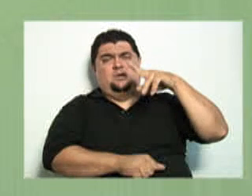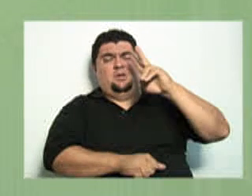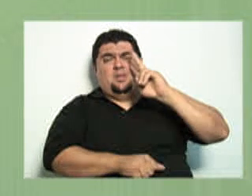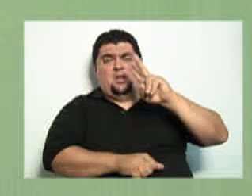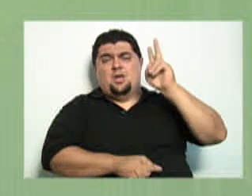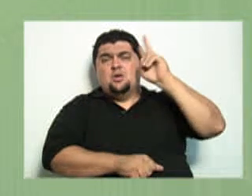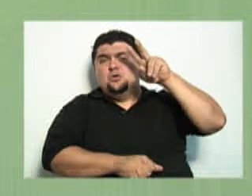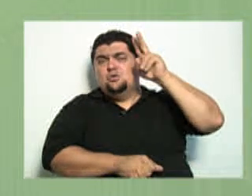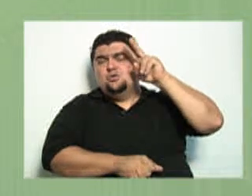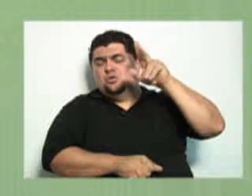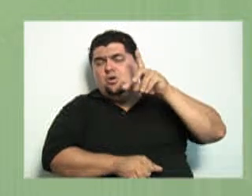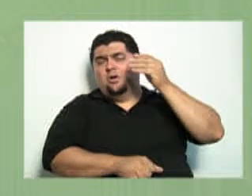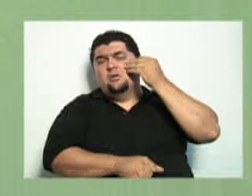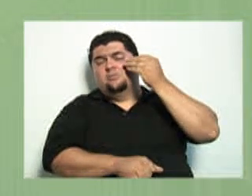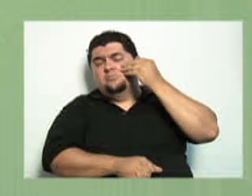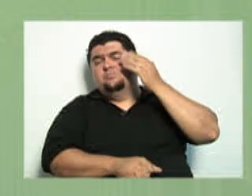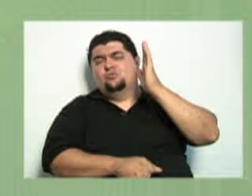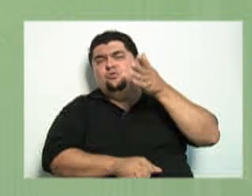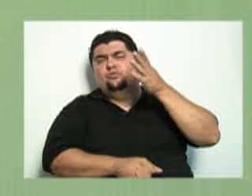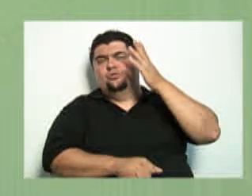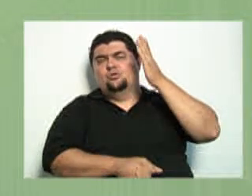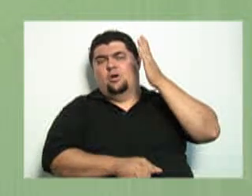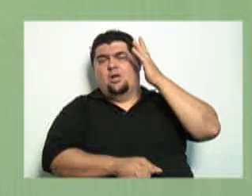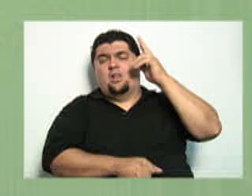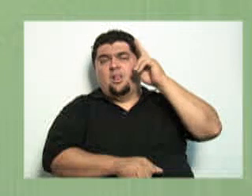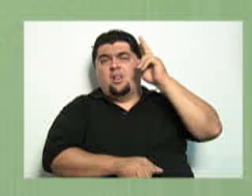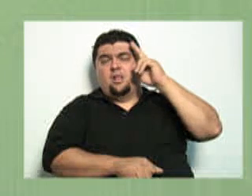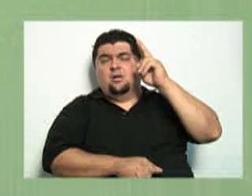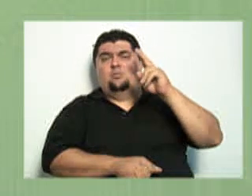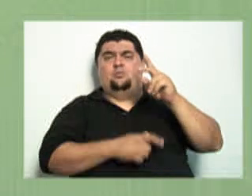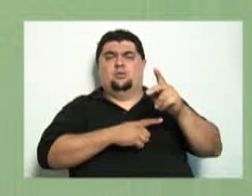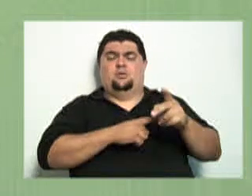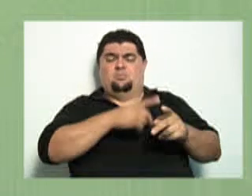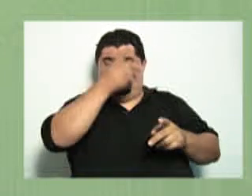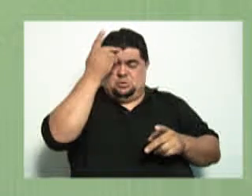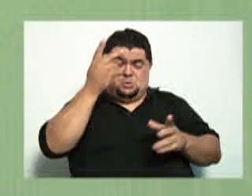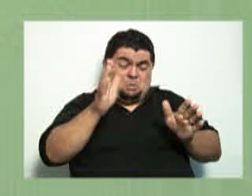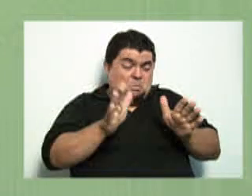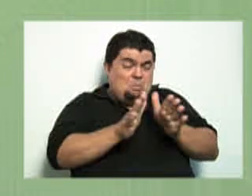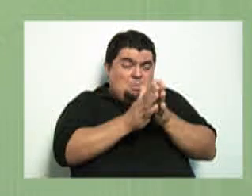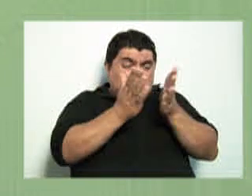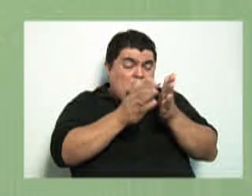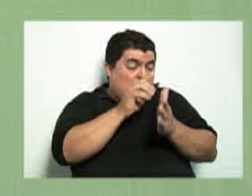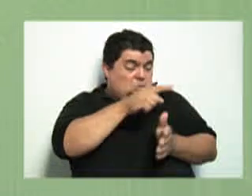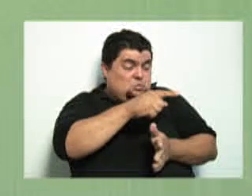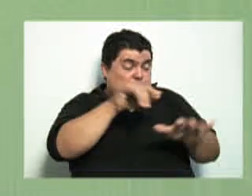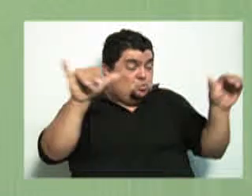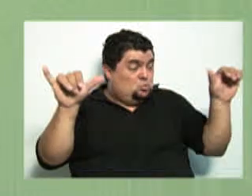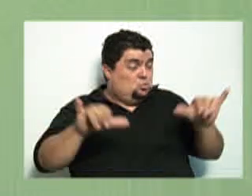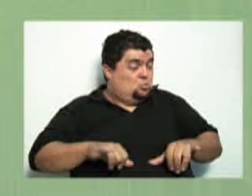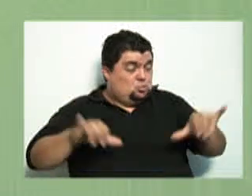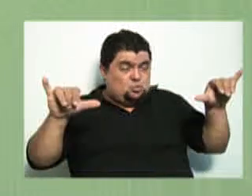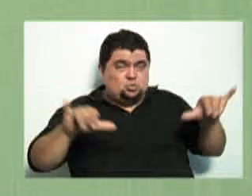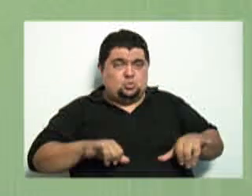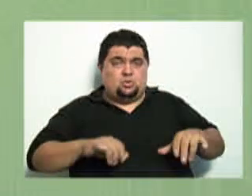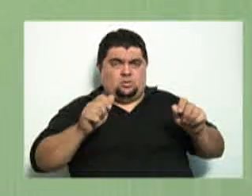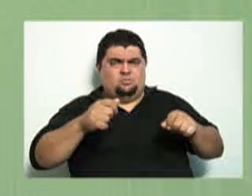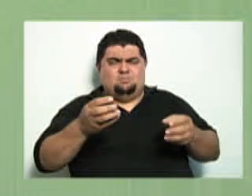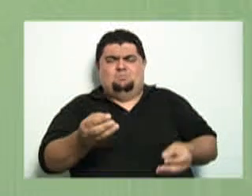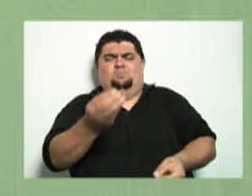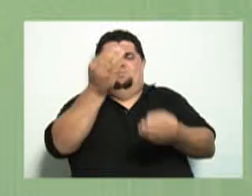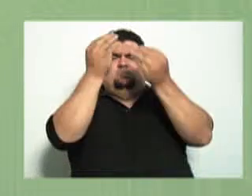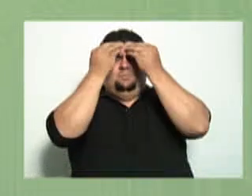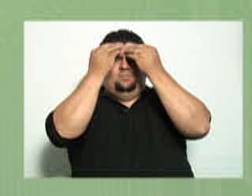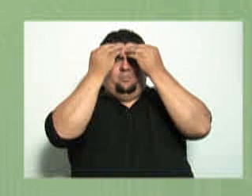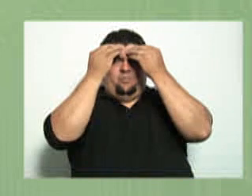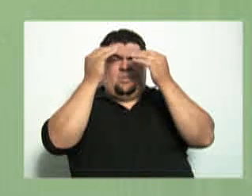Brasil, e mais pobreza para as pessoas mais pobres. Então, devemos compreender que a igualdade